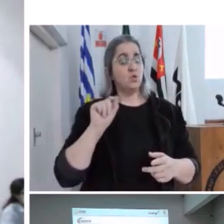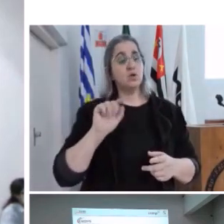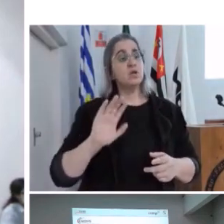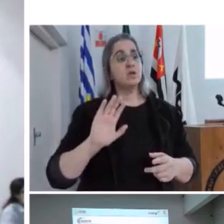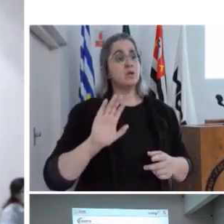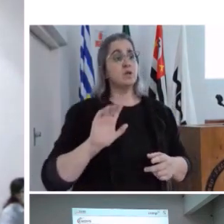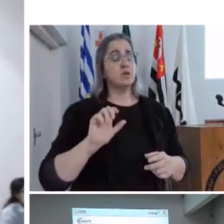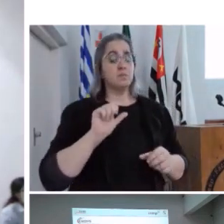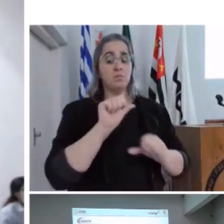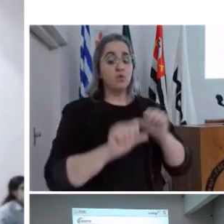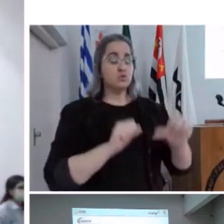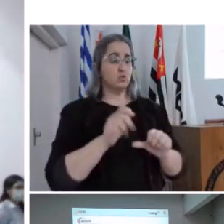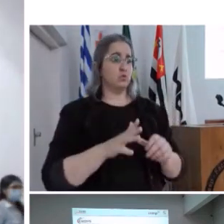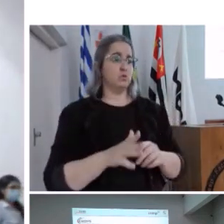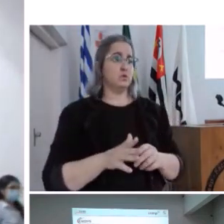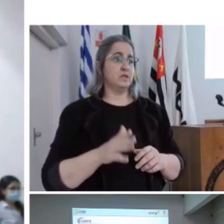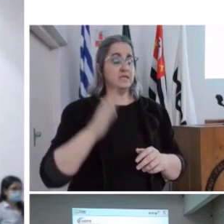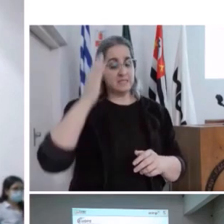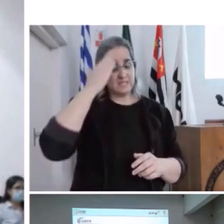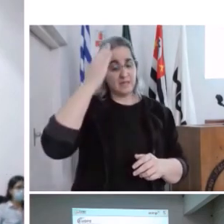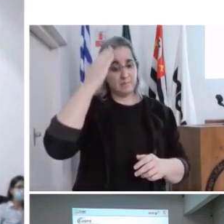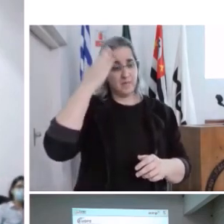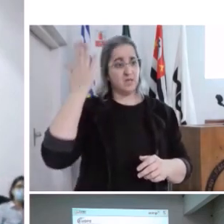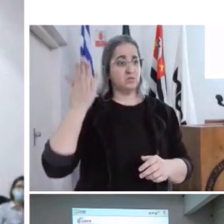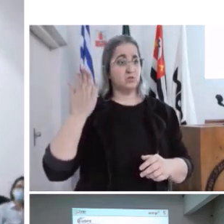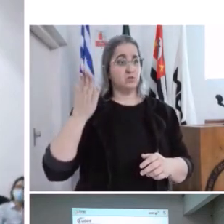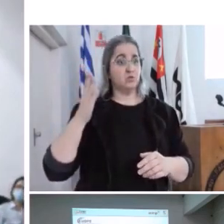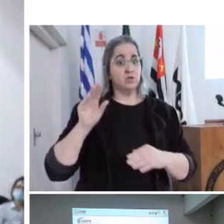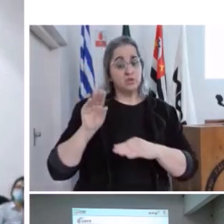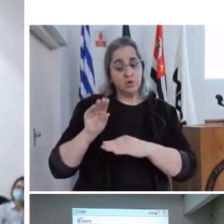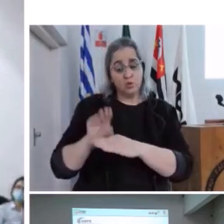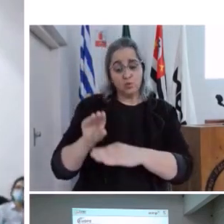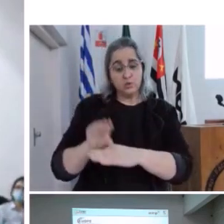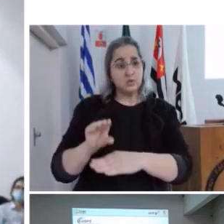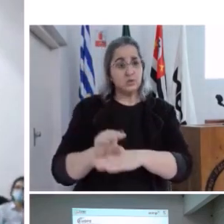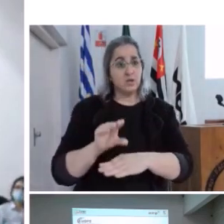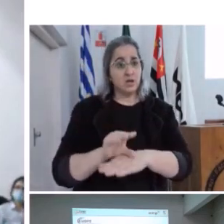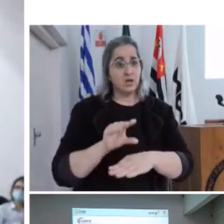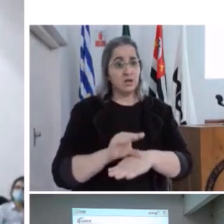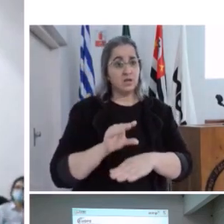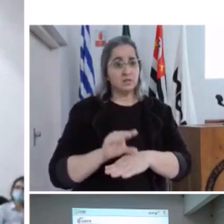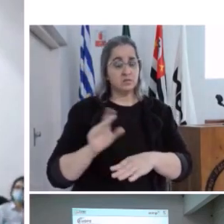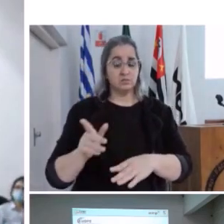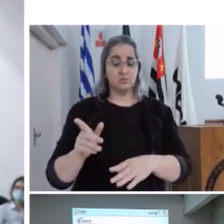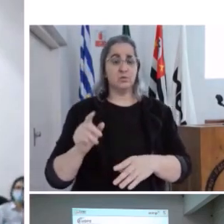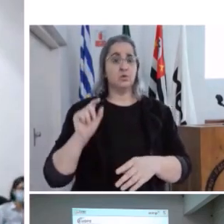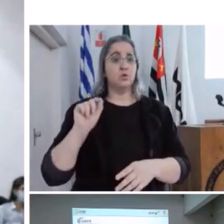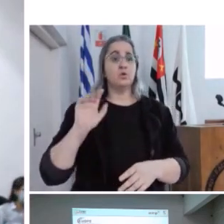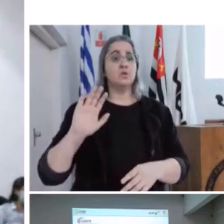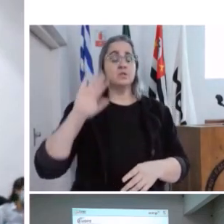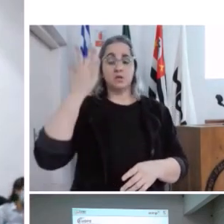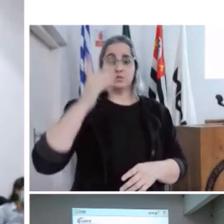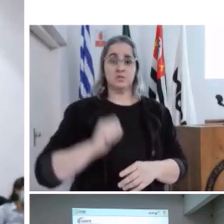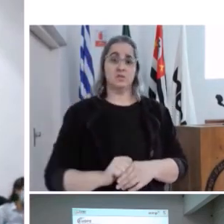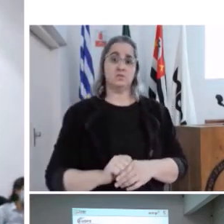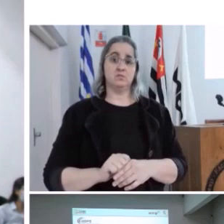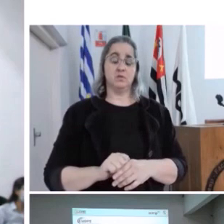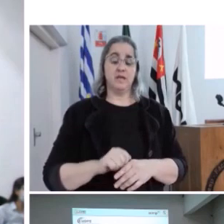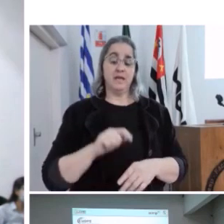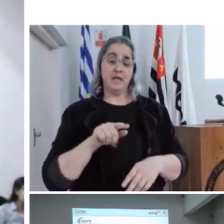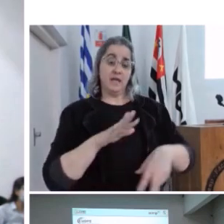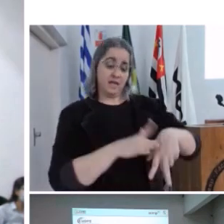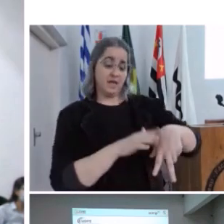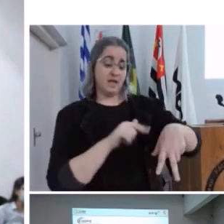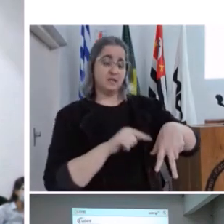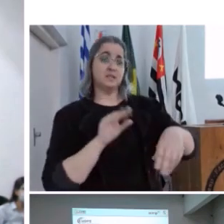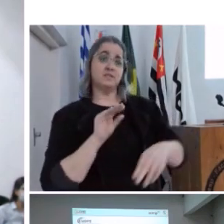não conscientemente sabendo que estavam fazendo cuidados paliativos, estavam vendo ele como um todo e ele estava recebendo